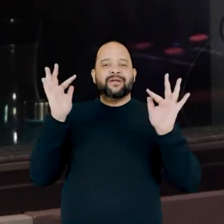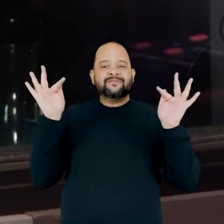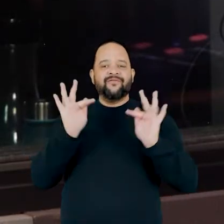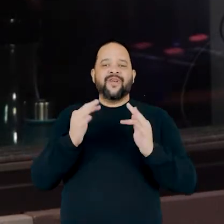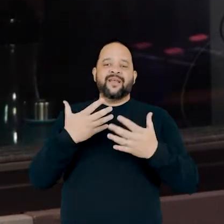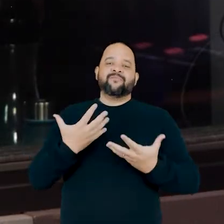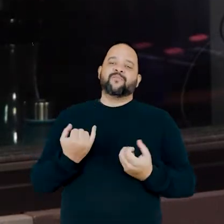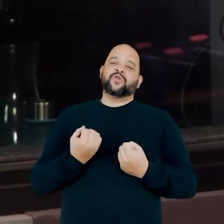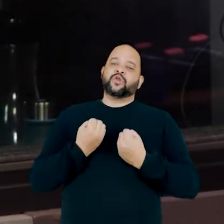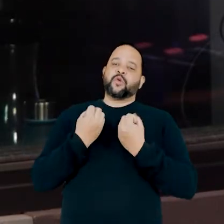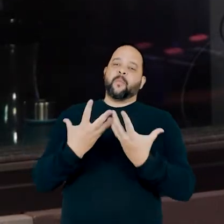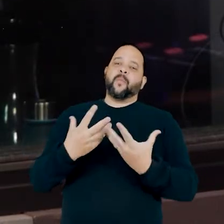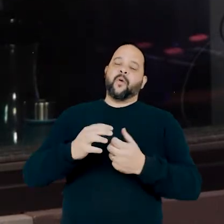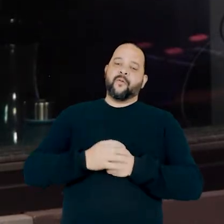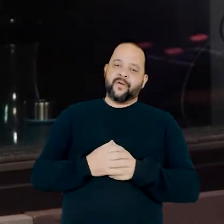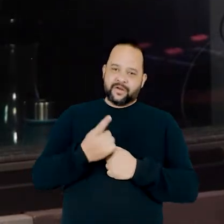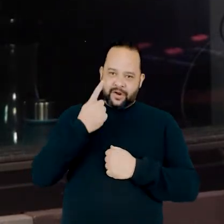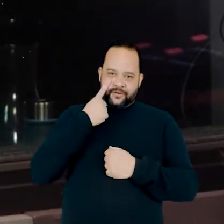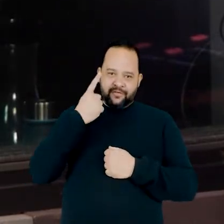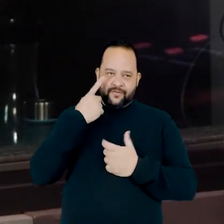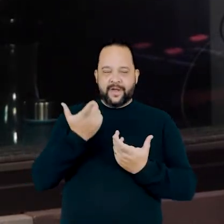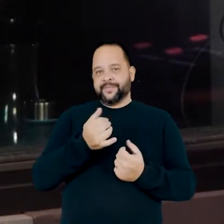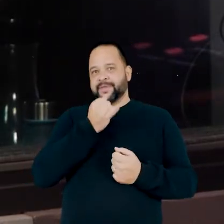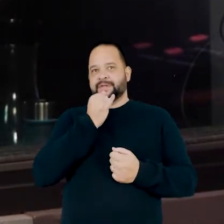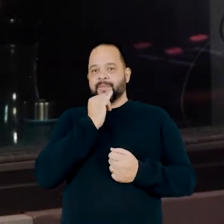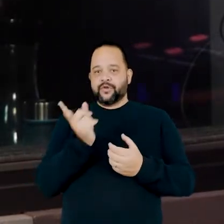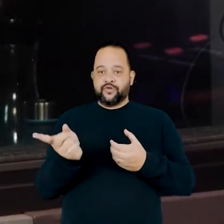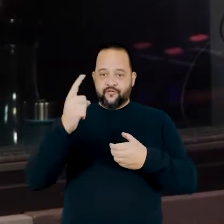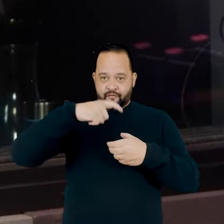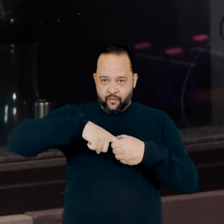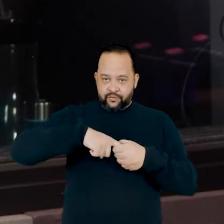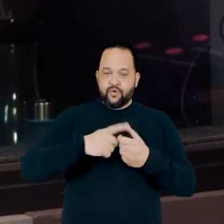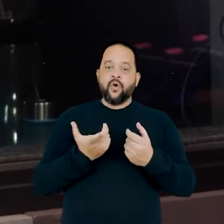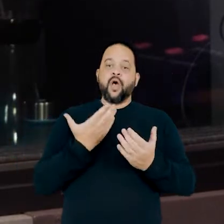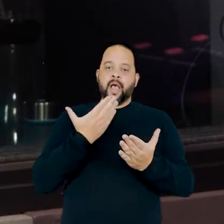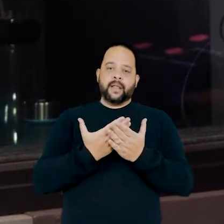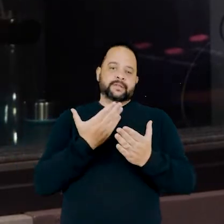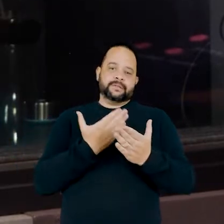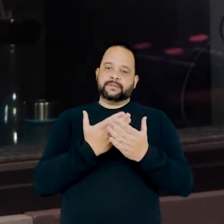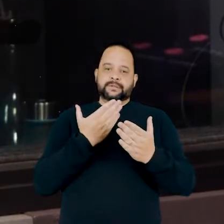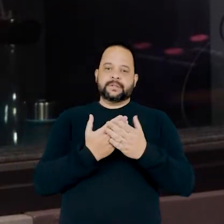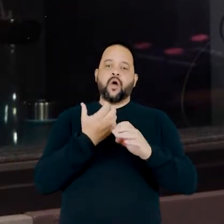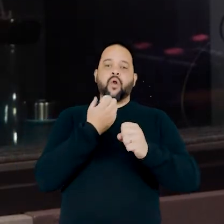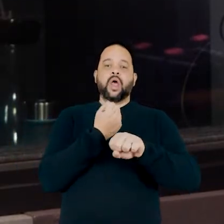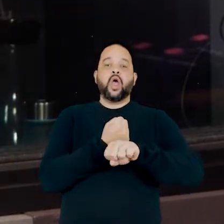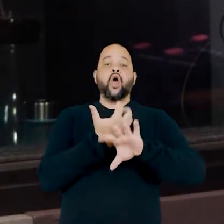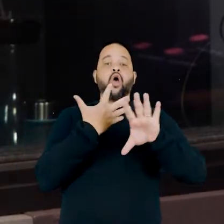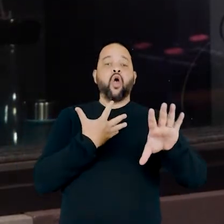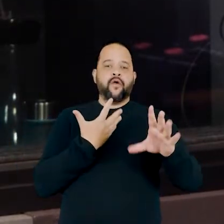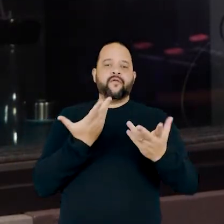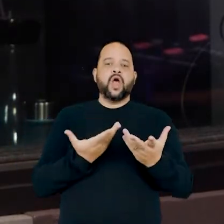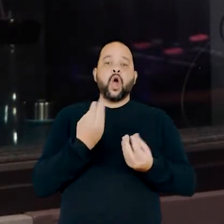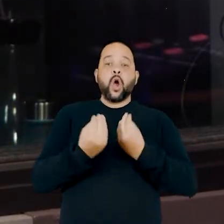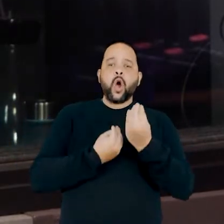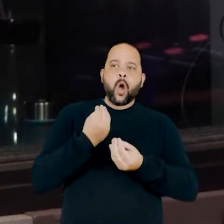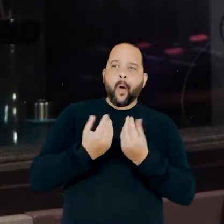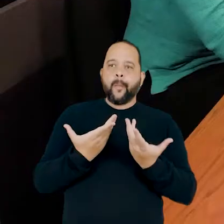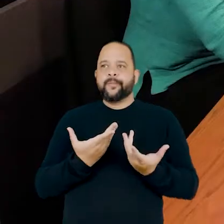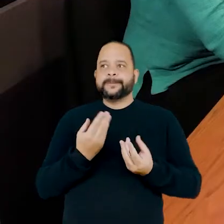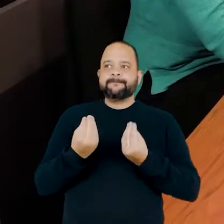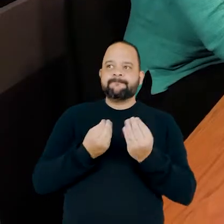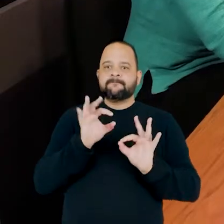gente viu aí na pandemia, quando voltou as aulas, ah, mas vai voltar online. Como que foi aquela correria,